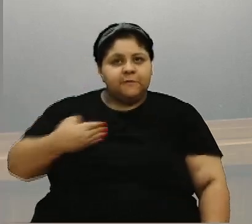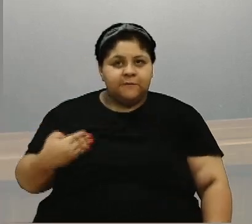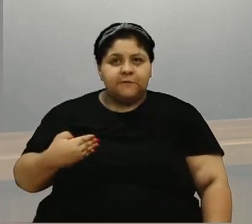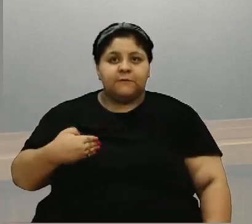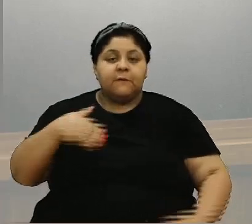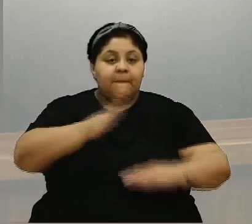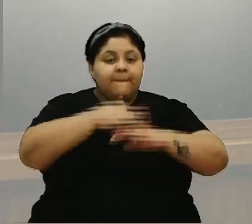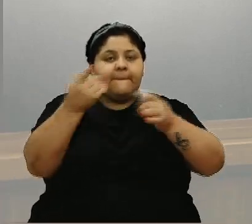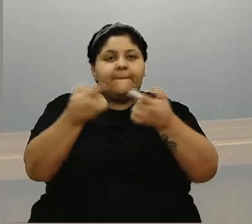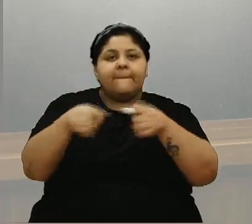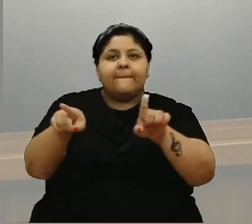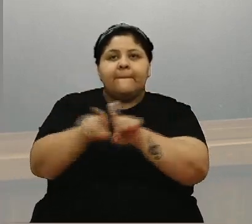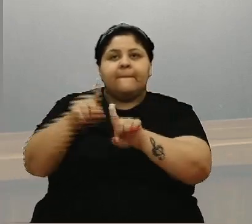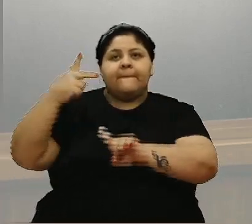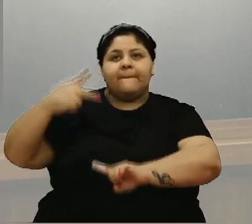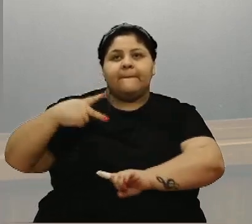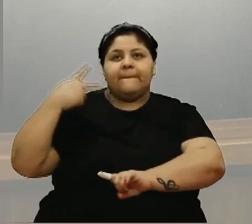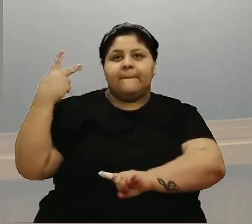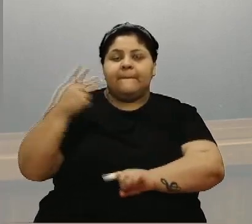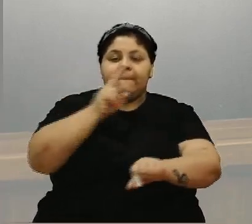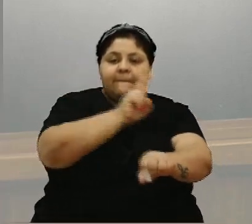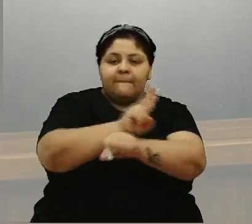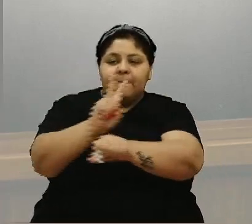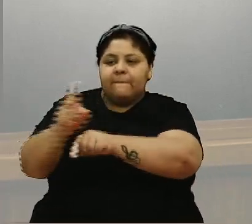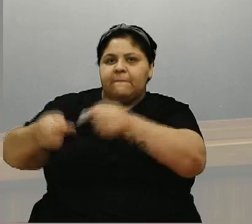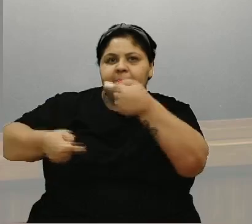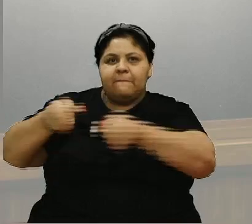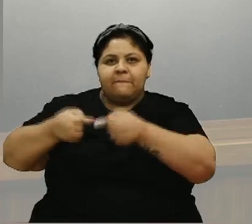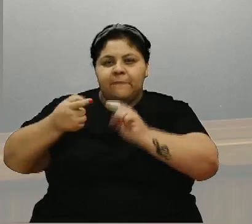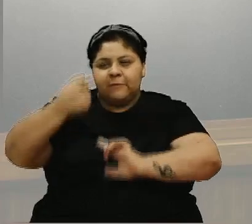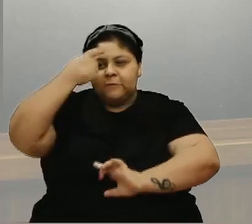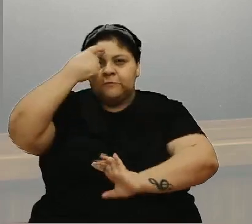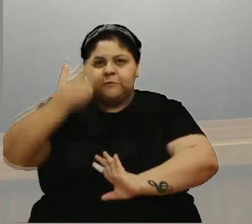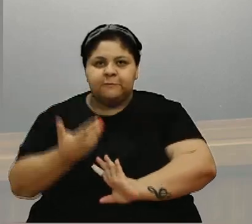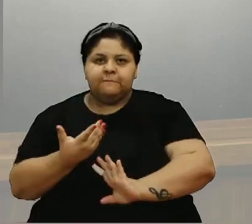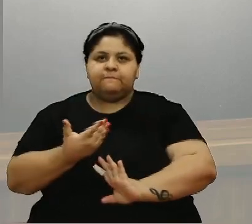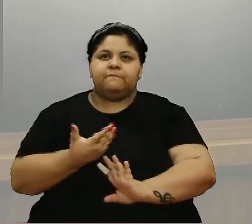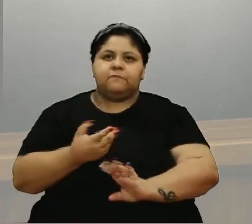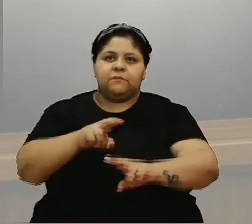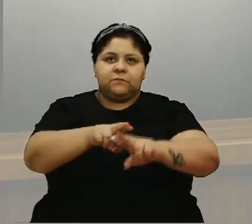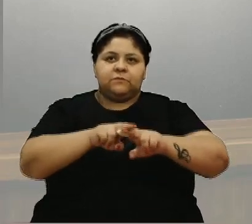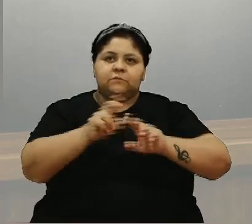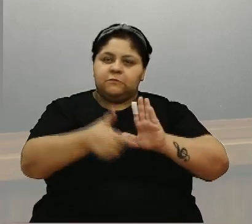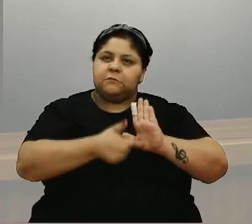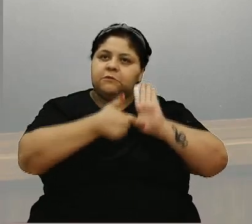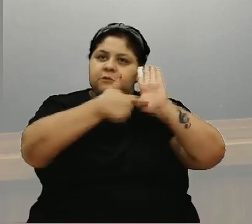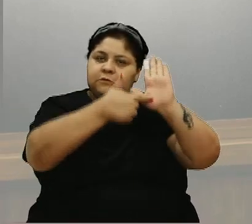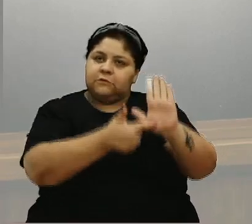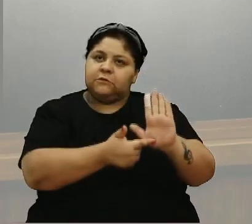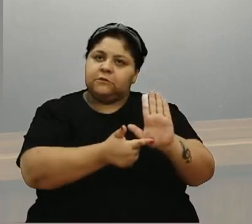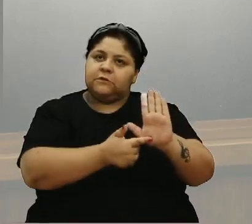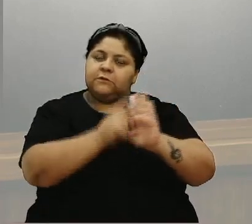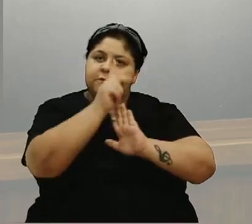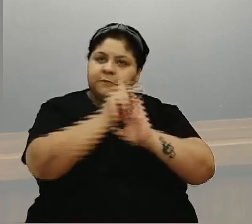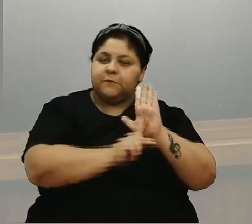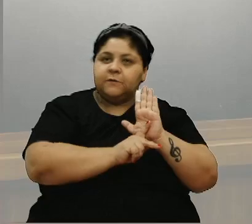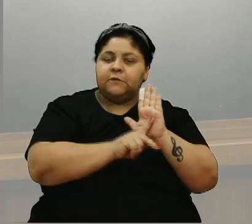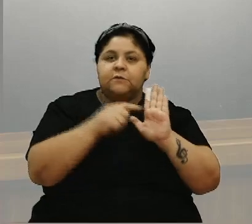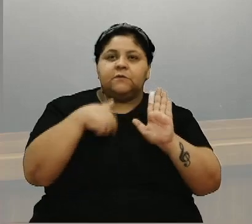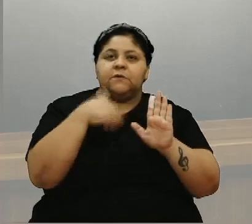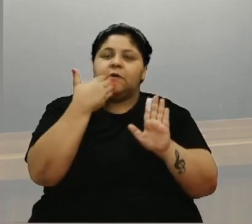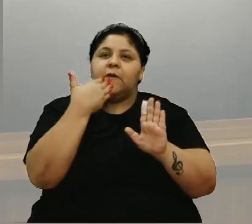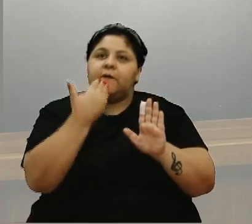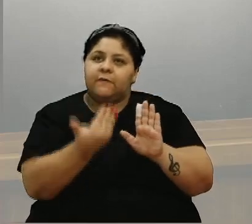mas também políticas de prevenção, de debate, de conscientização. Por isso, a apresentação deste projeto, e eu